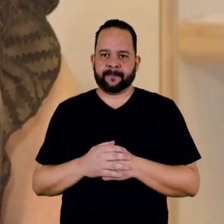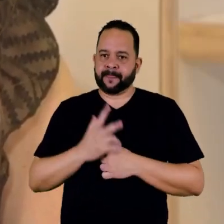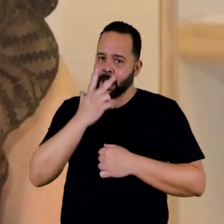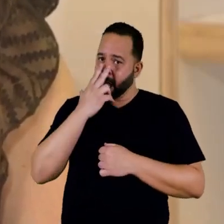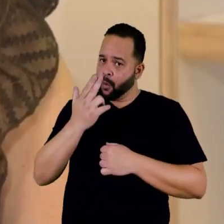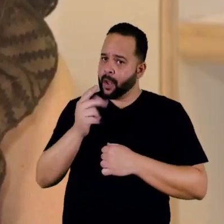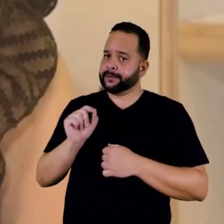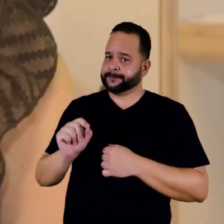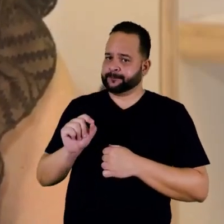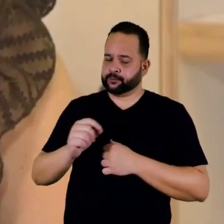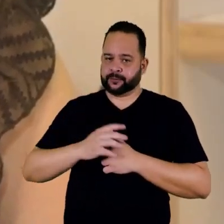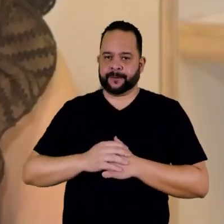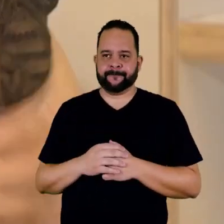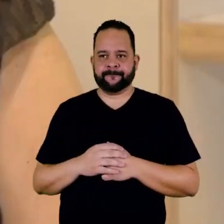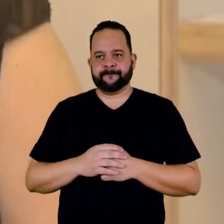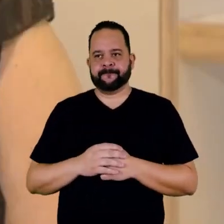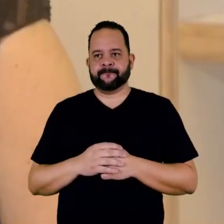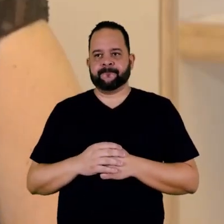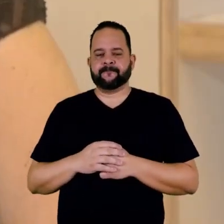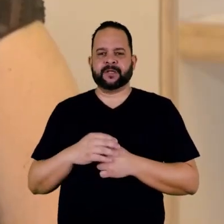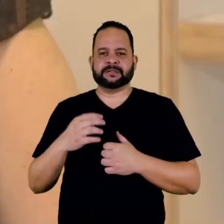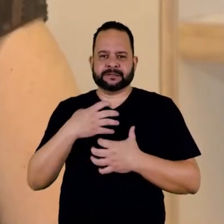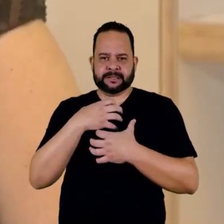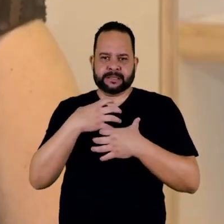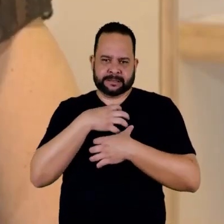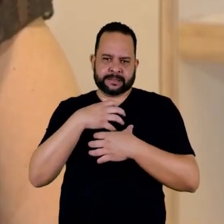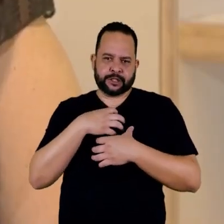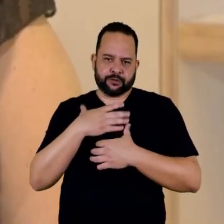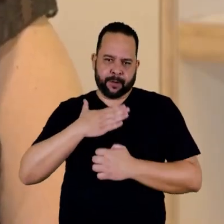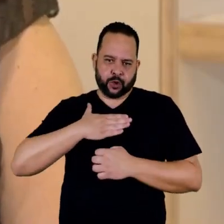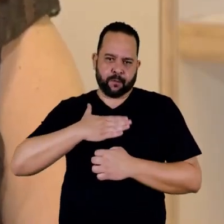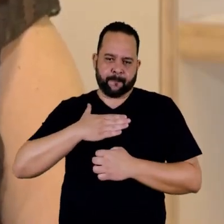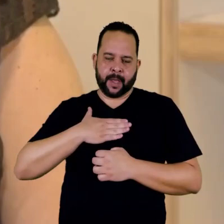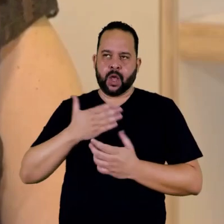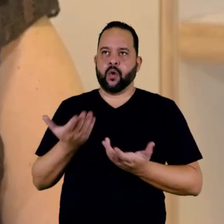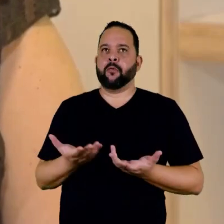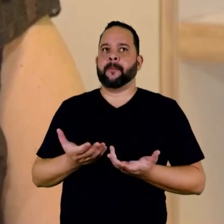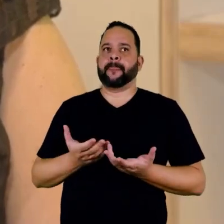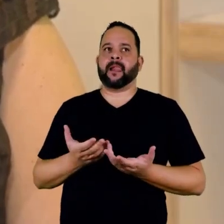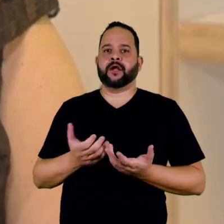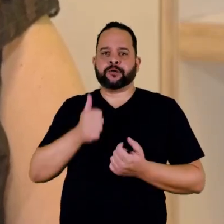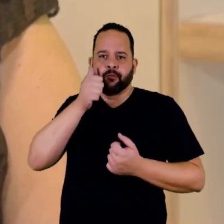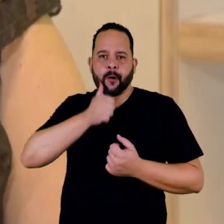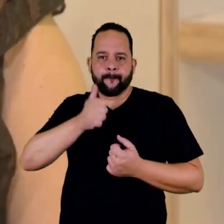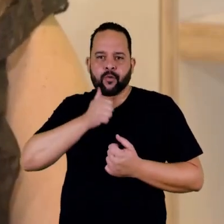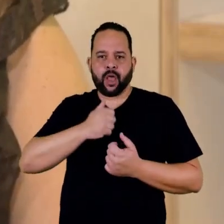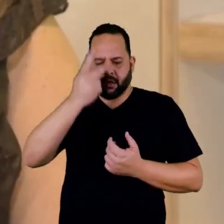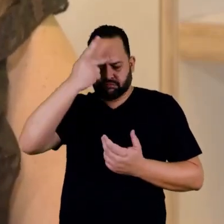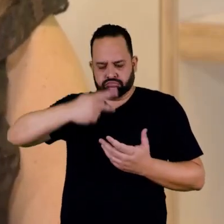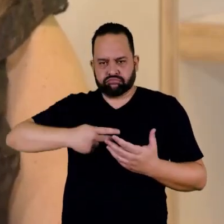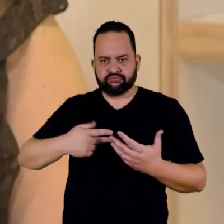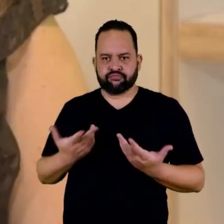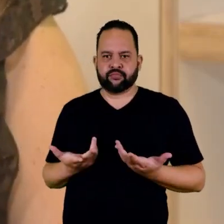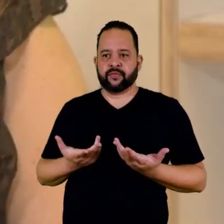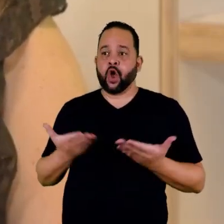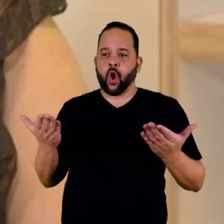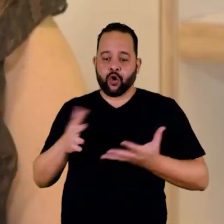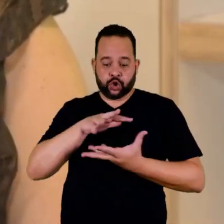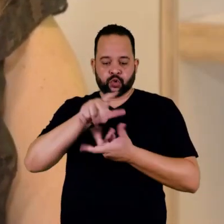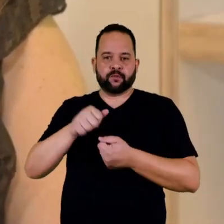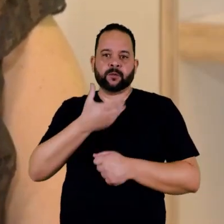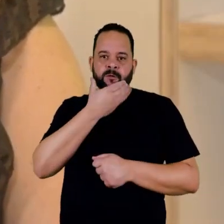eu eu eu acho que assim eu meu esse essa coisa do meu feminino né Eh no mundo muito